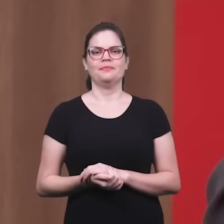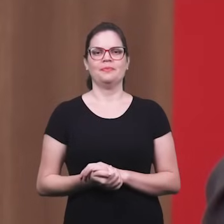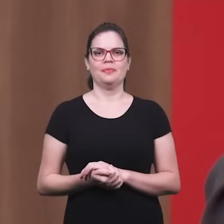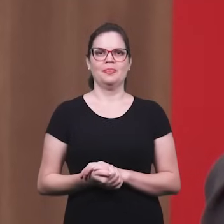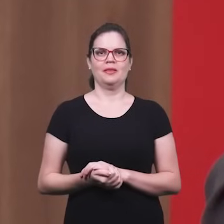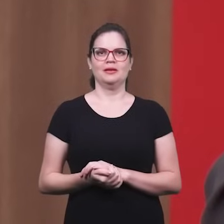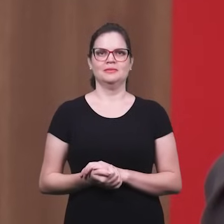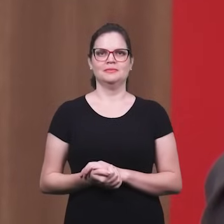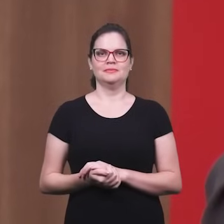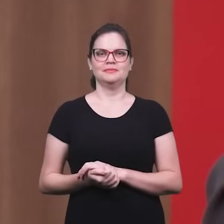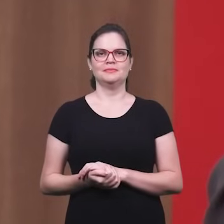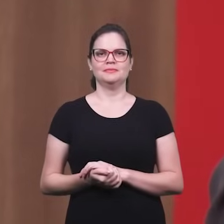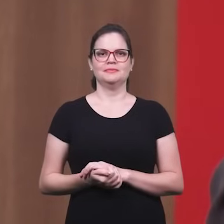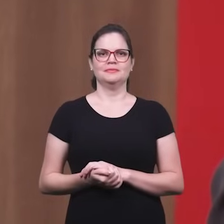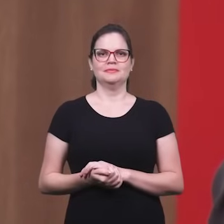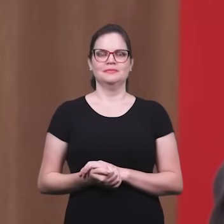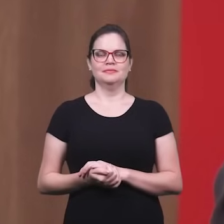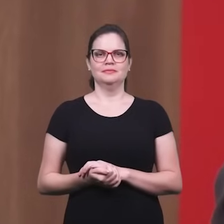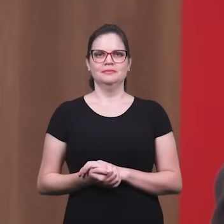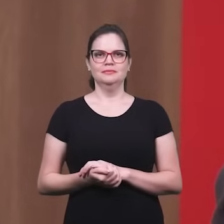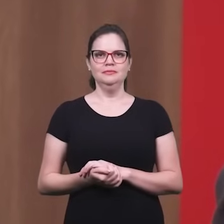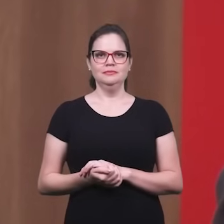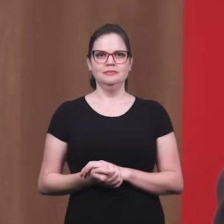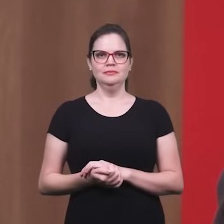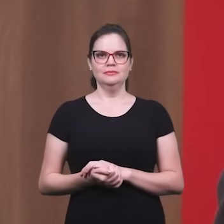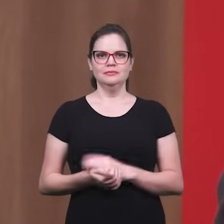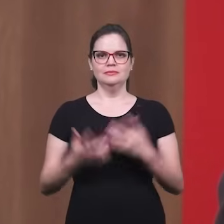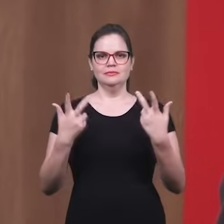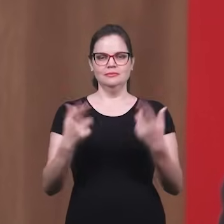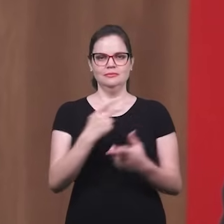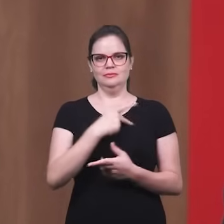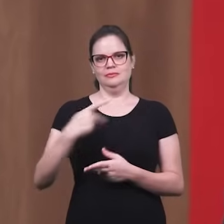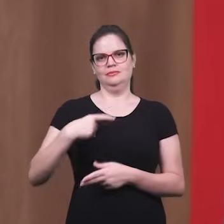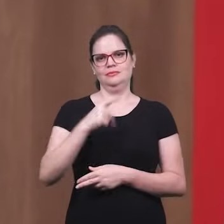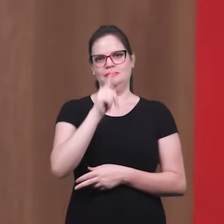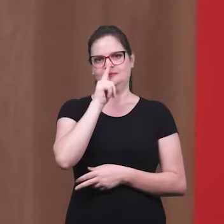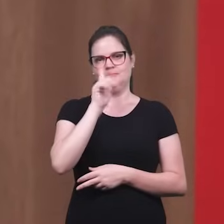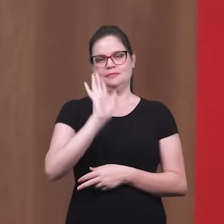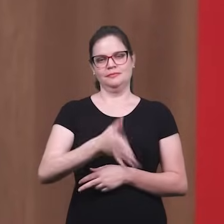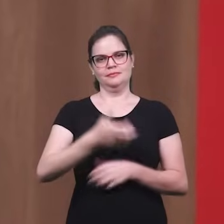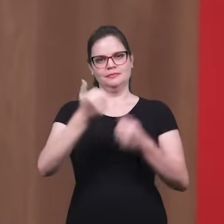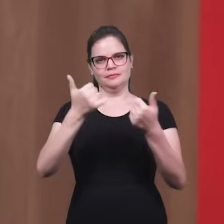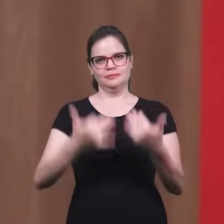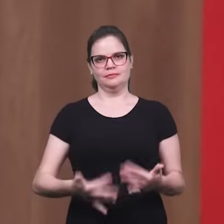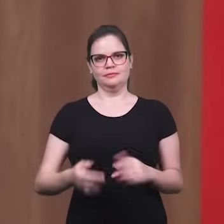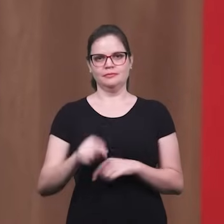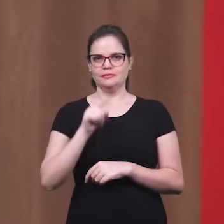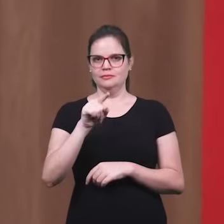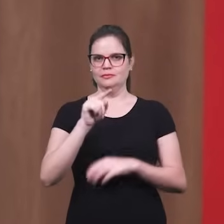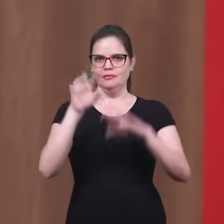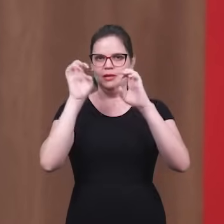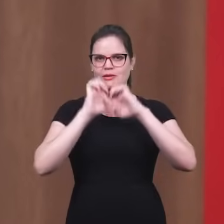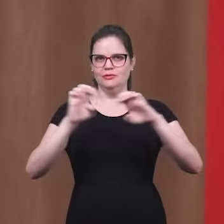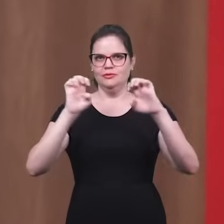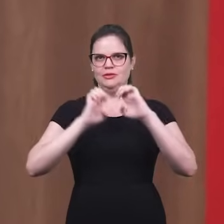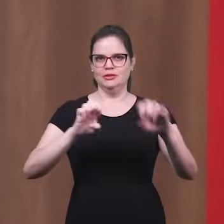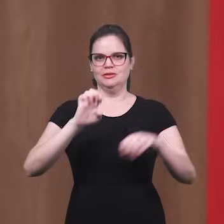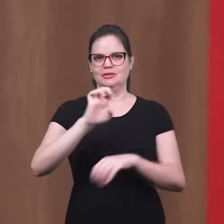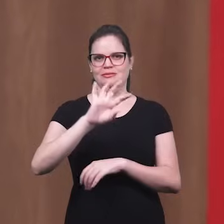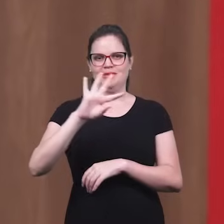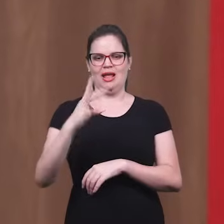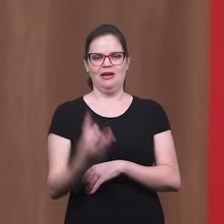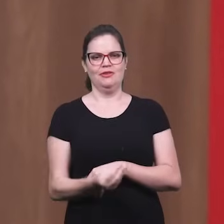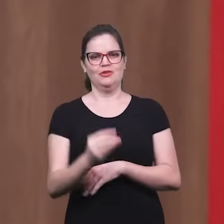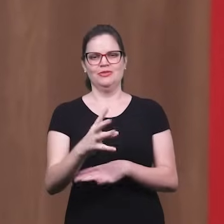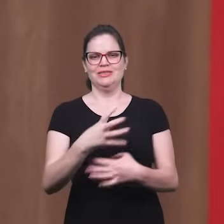Guiné-Bissau, e assim como o pastor Gilson já comentou, né, você evangelizar na África é